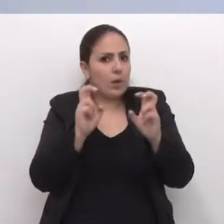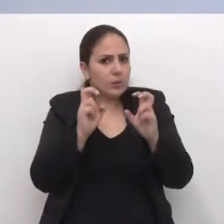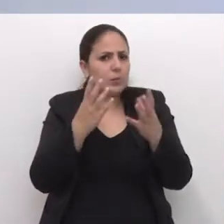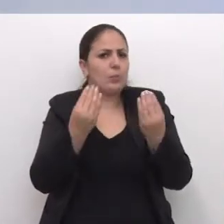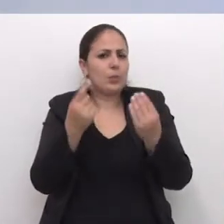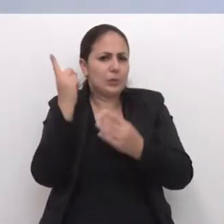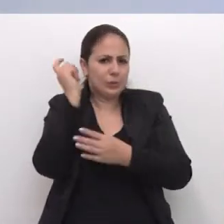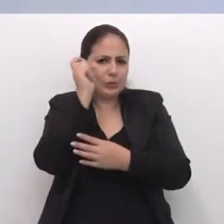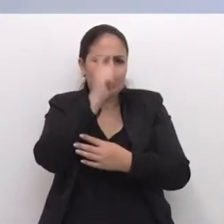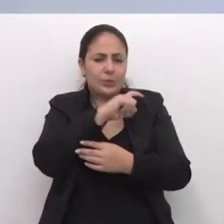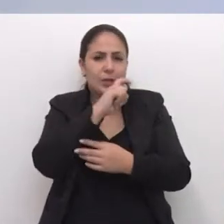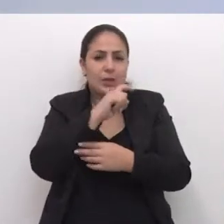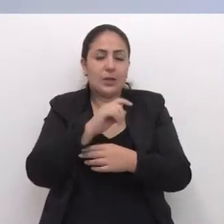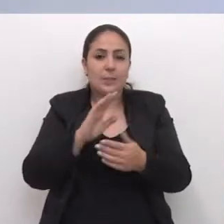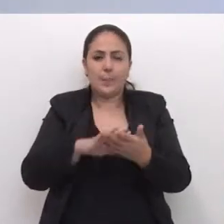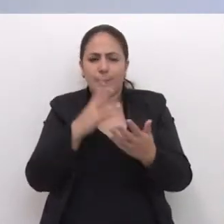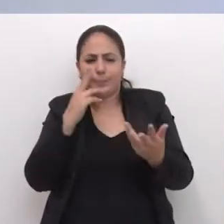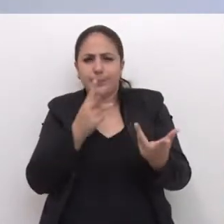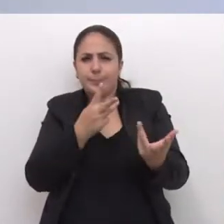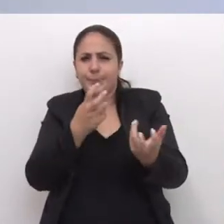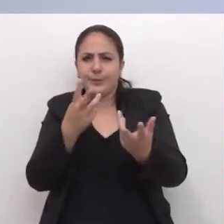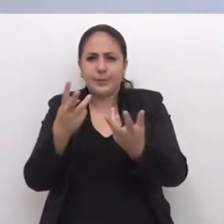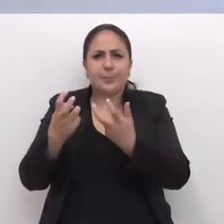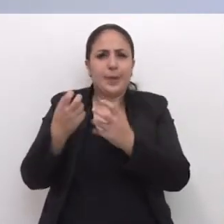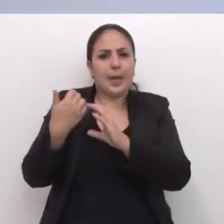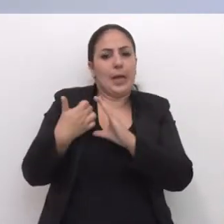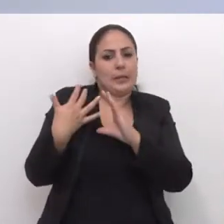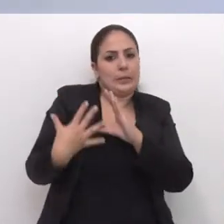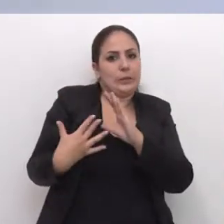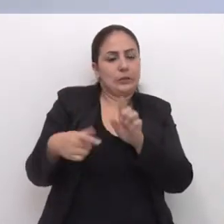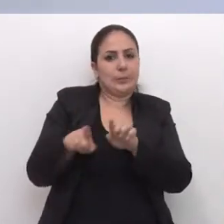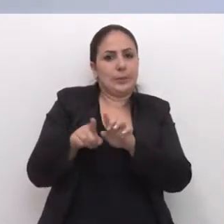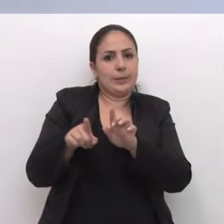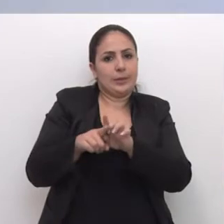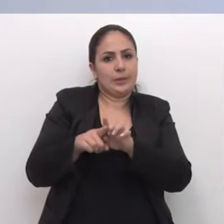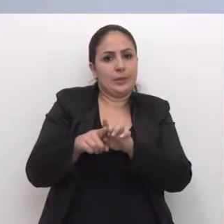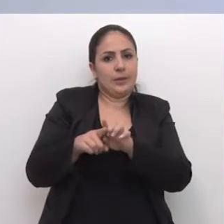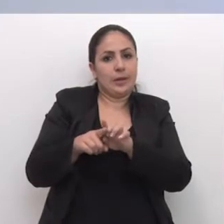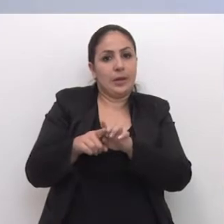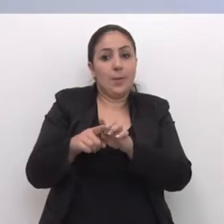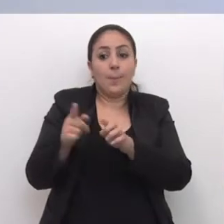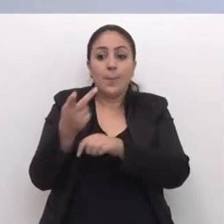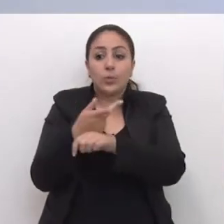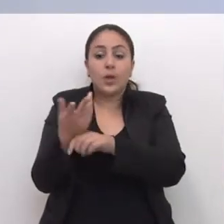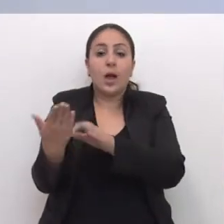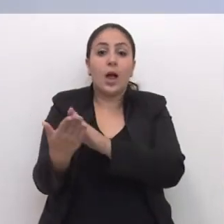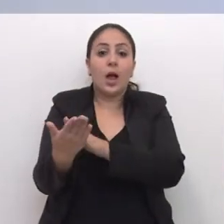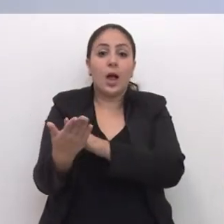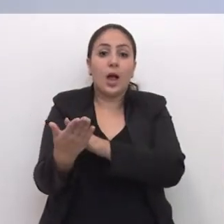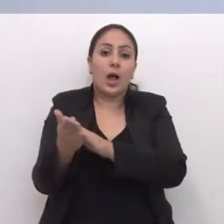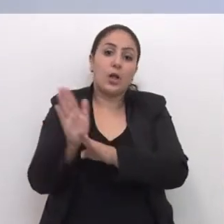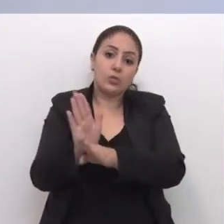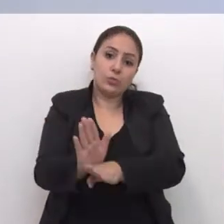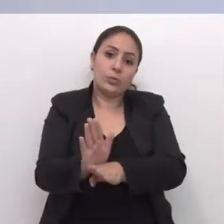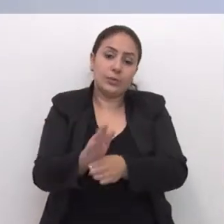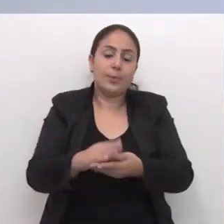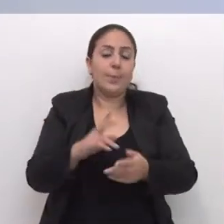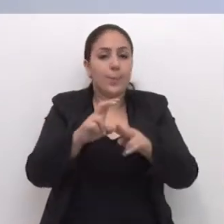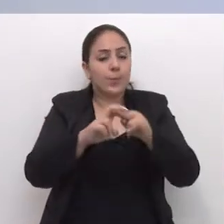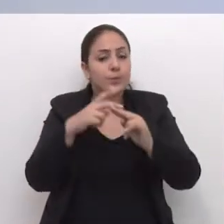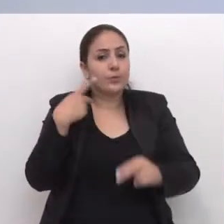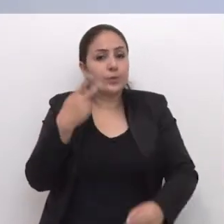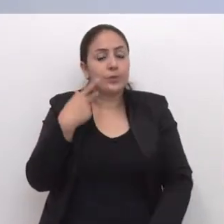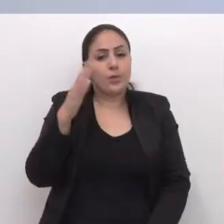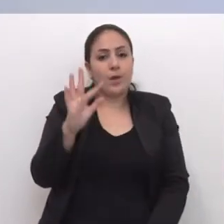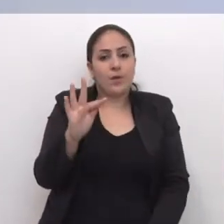que ainda enfrenta dificuldades na identificação de sinais, oferta e busca por ajuda. Por isso, o vereador